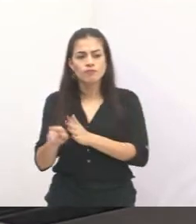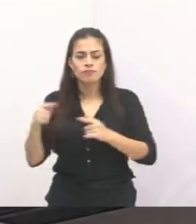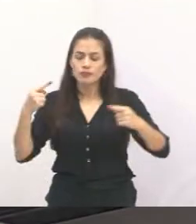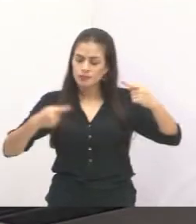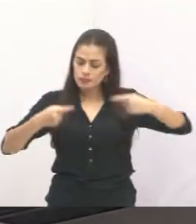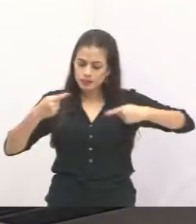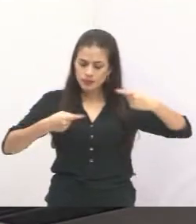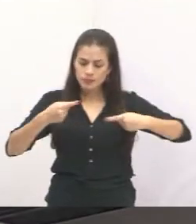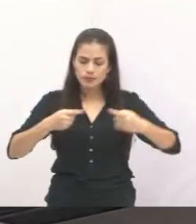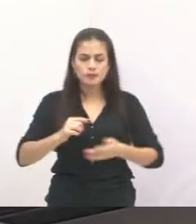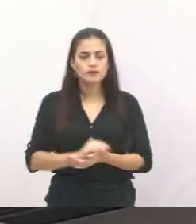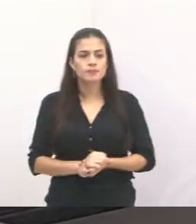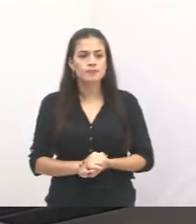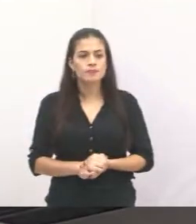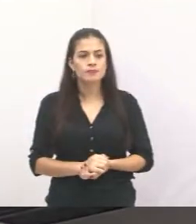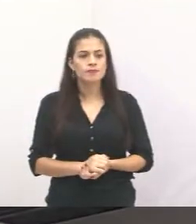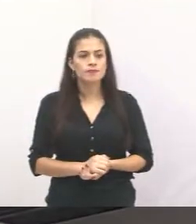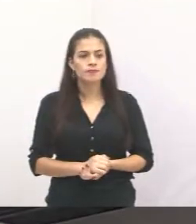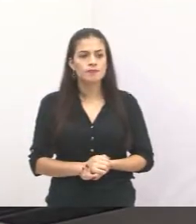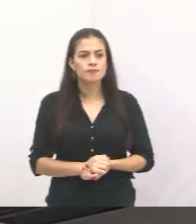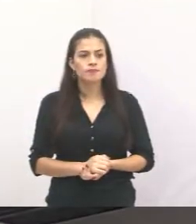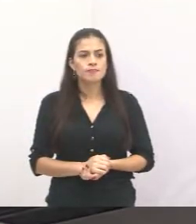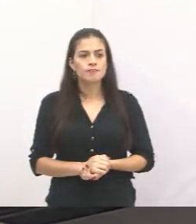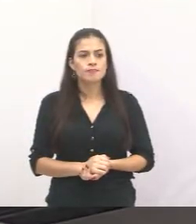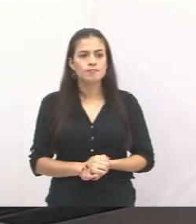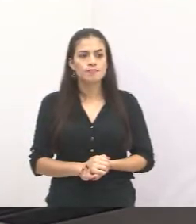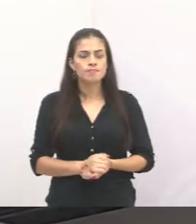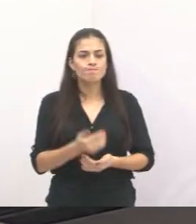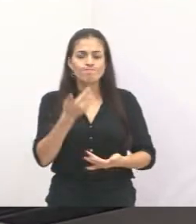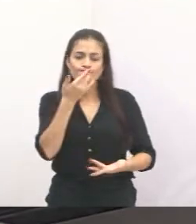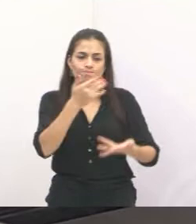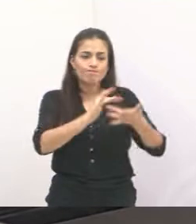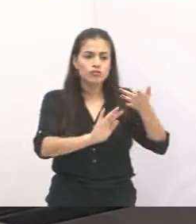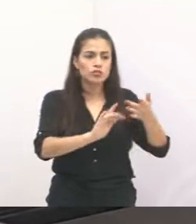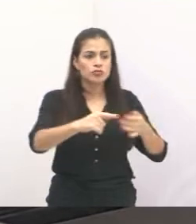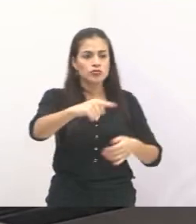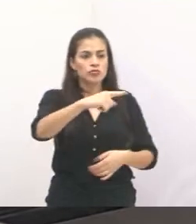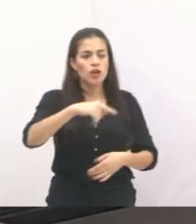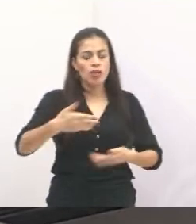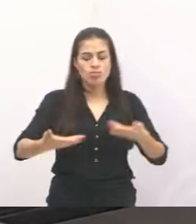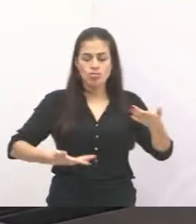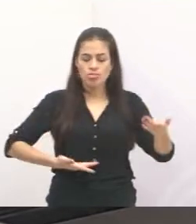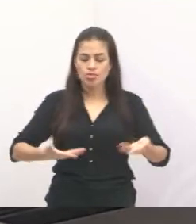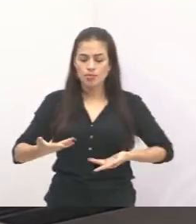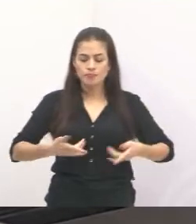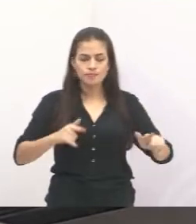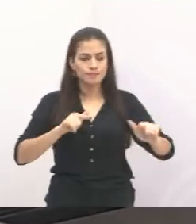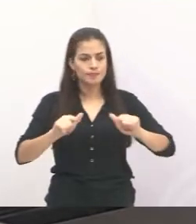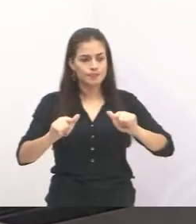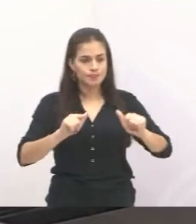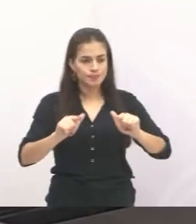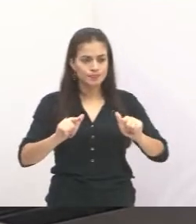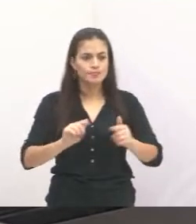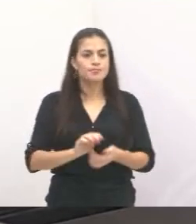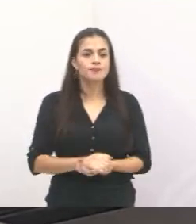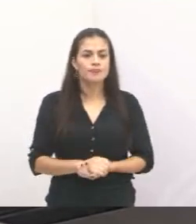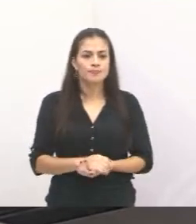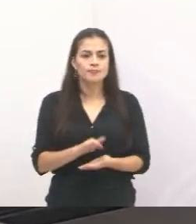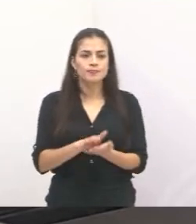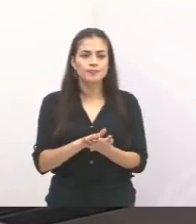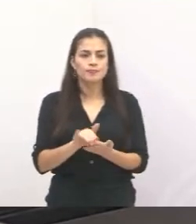de maneira que não prejudicasse tanto a classe dos trabalhadores aqui do município de Jacareí, os servidores